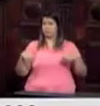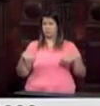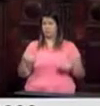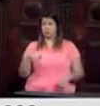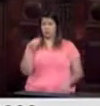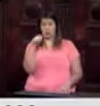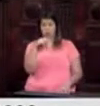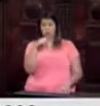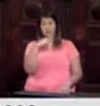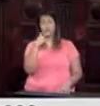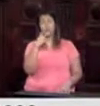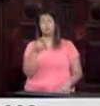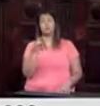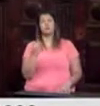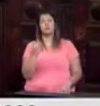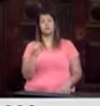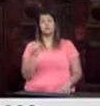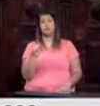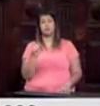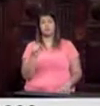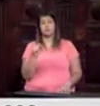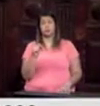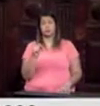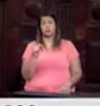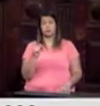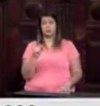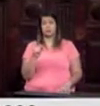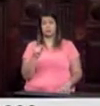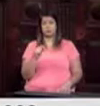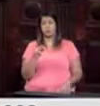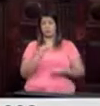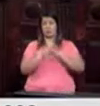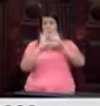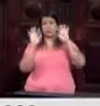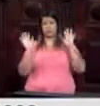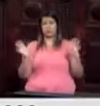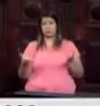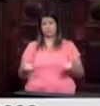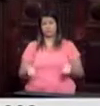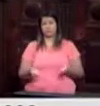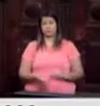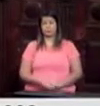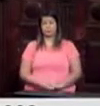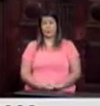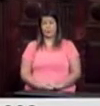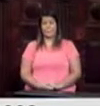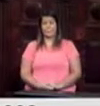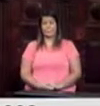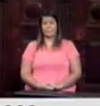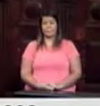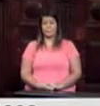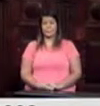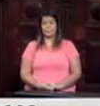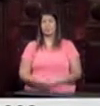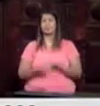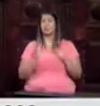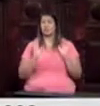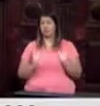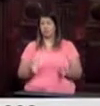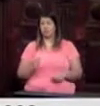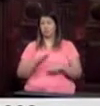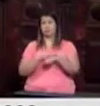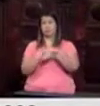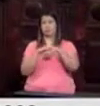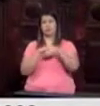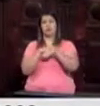Disse ele, de forma a mais clara, que chegou a conversar